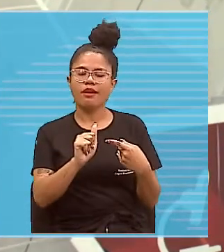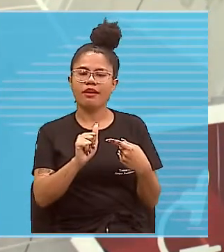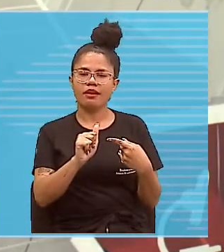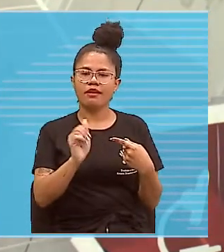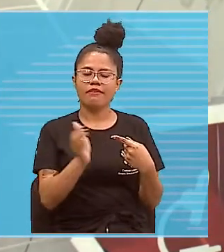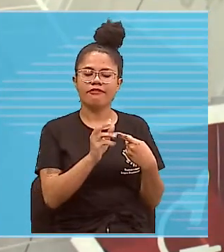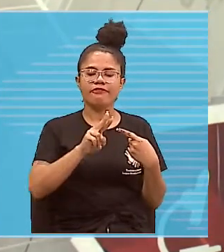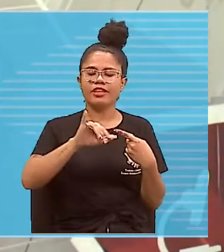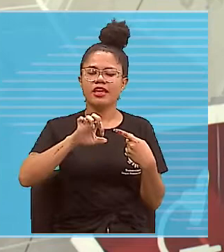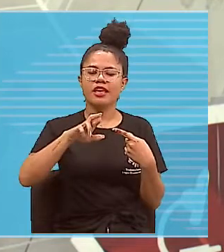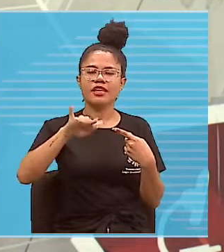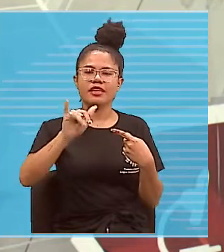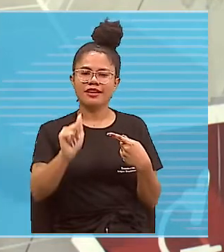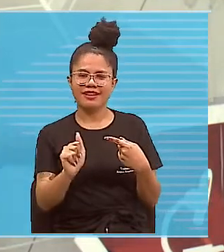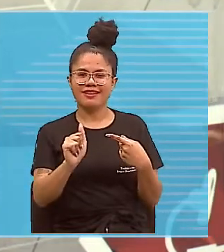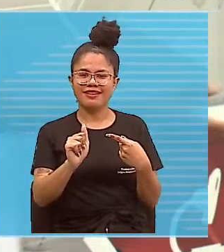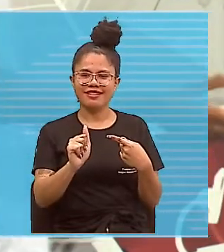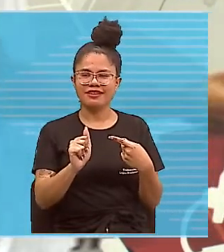Jaciel? Pode entrar.